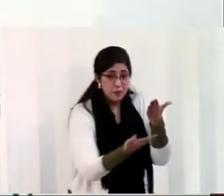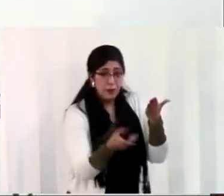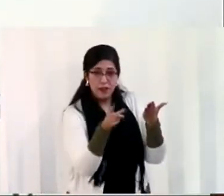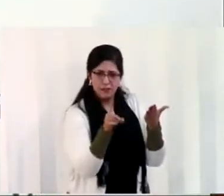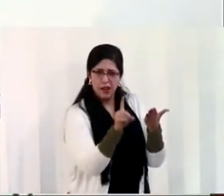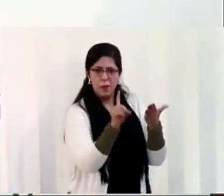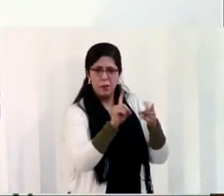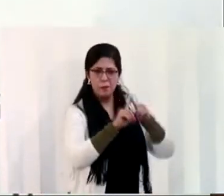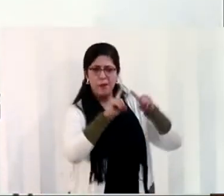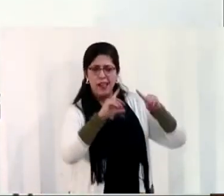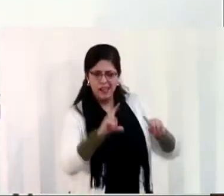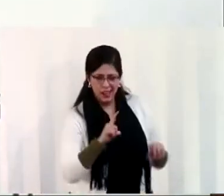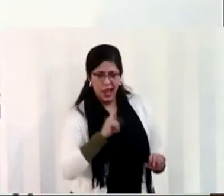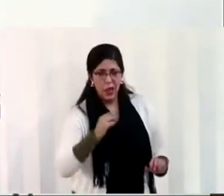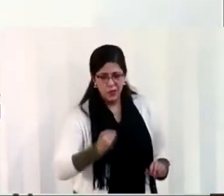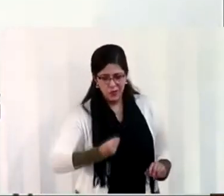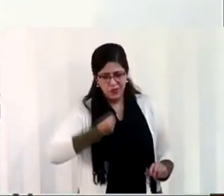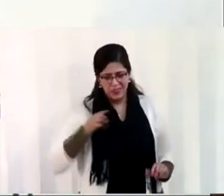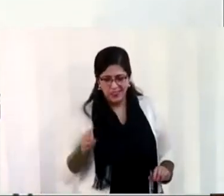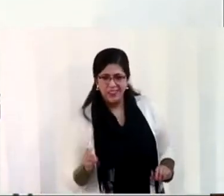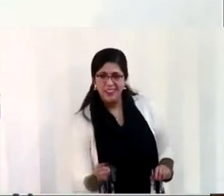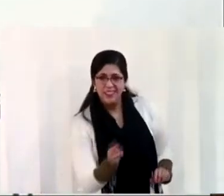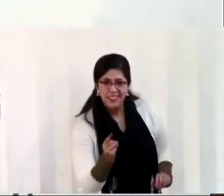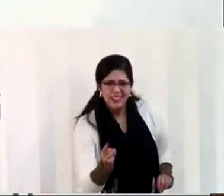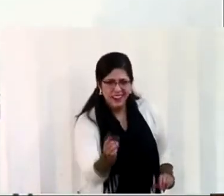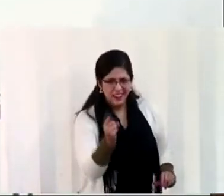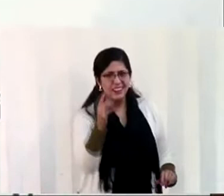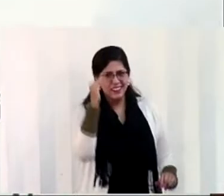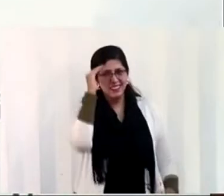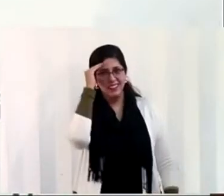vida eterna.